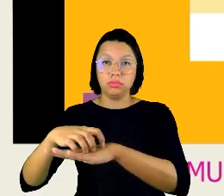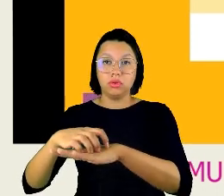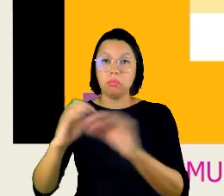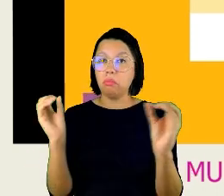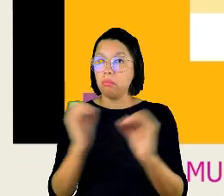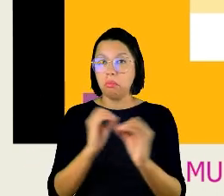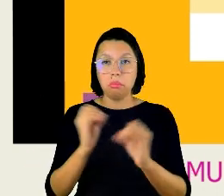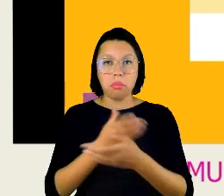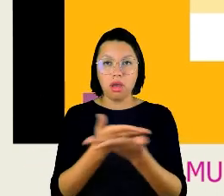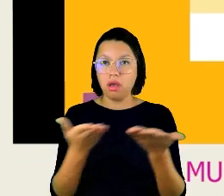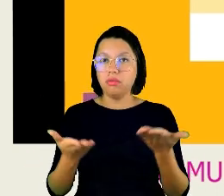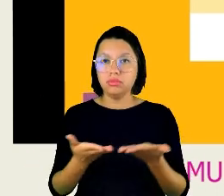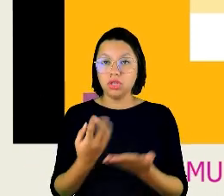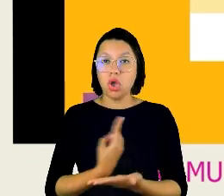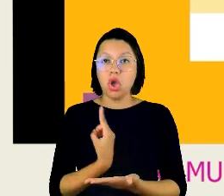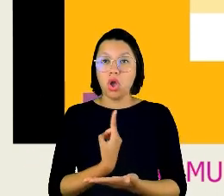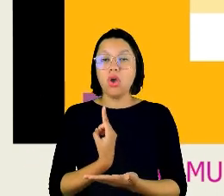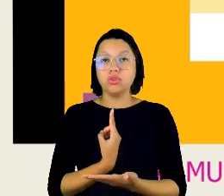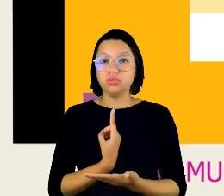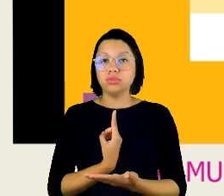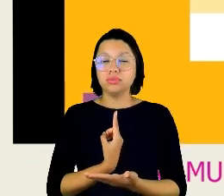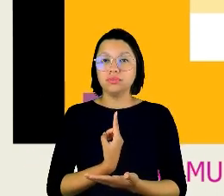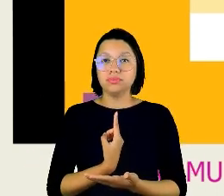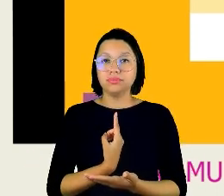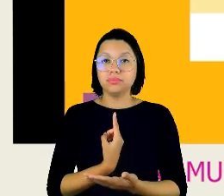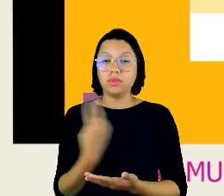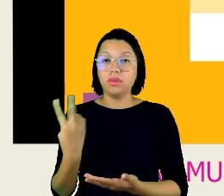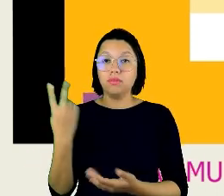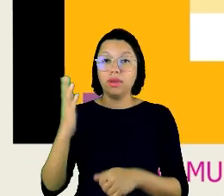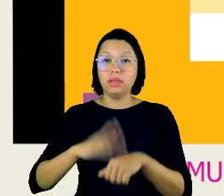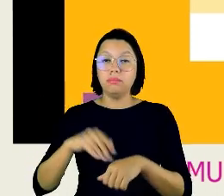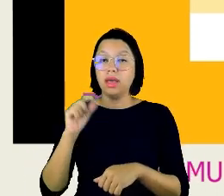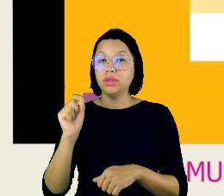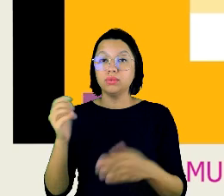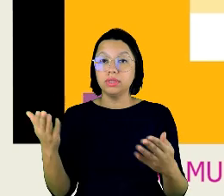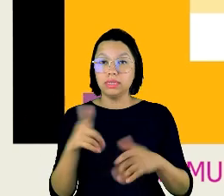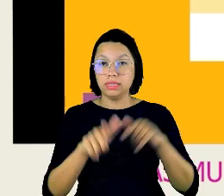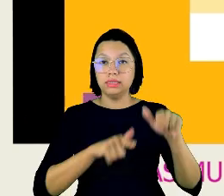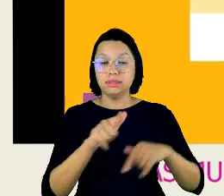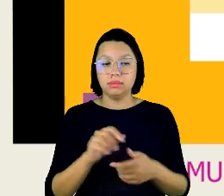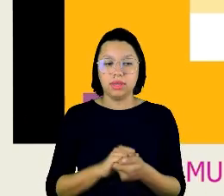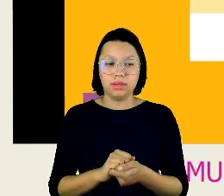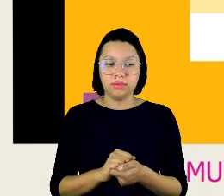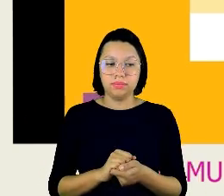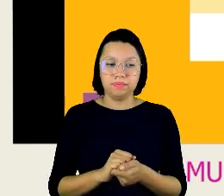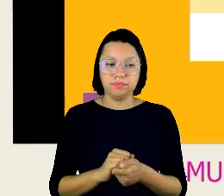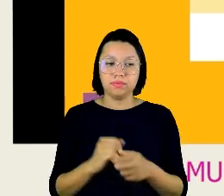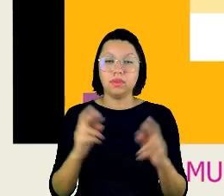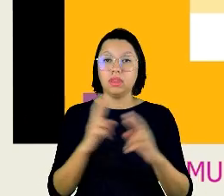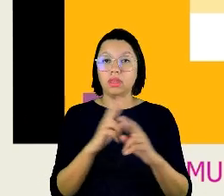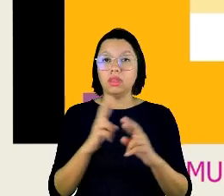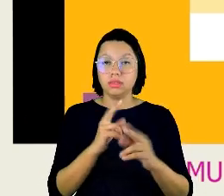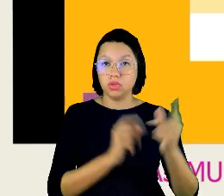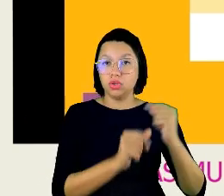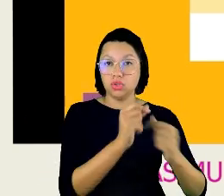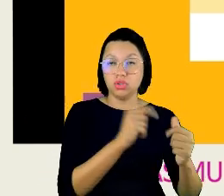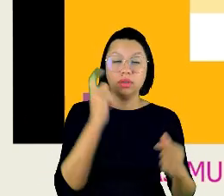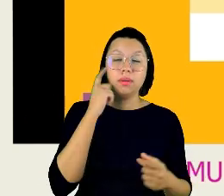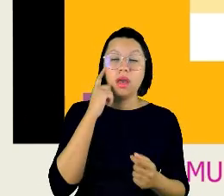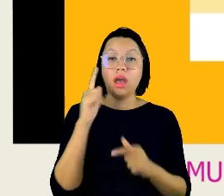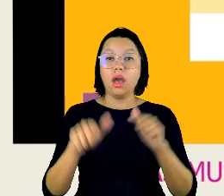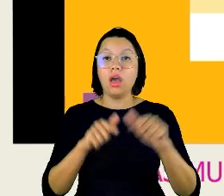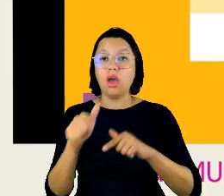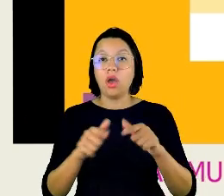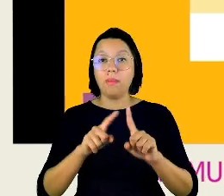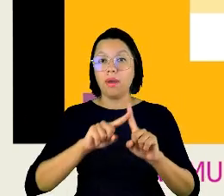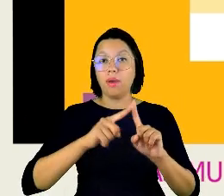Nenhum deles sozinho, né, isolados, vale mais do que esse trabalho, em termos monetários. Então, pensando no